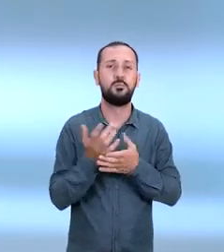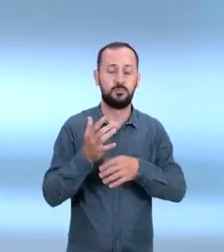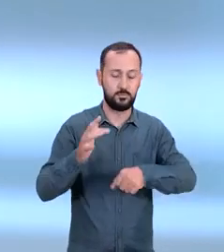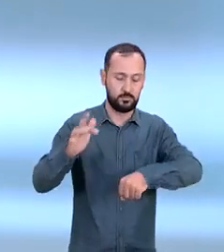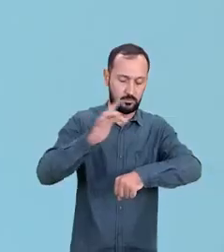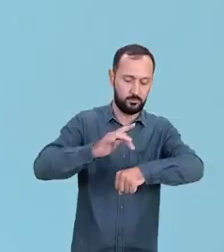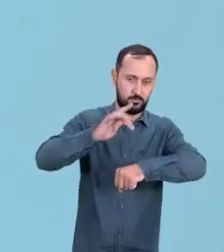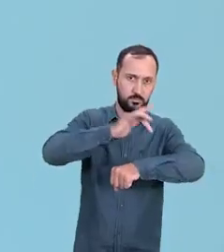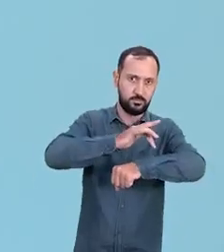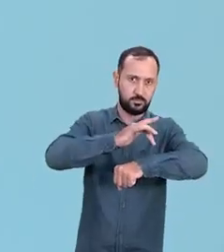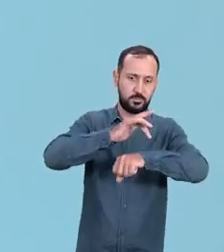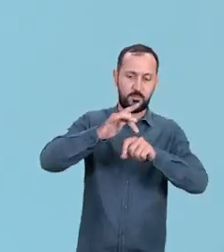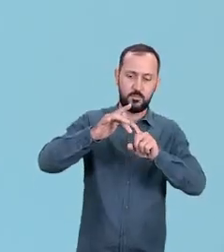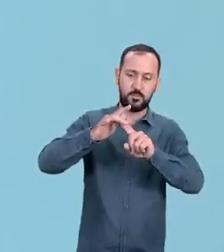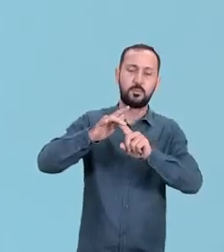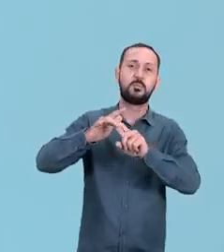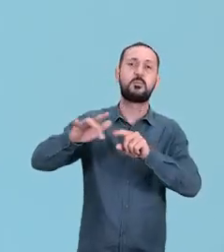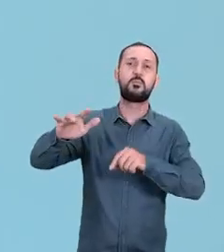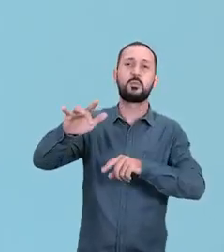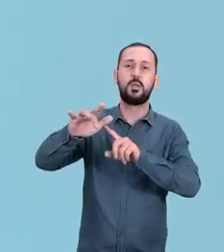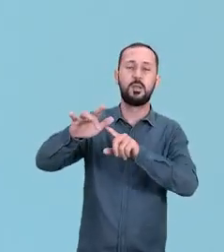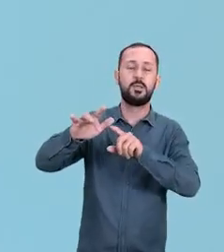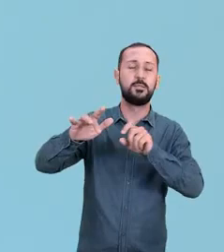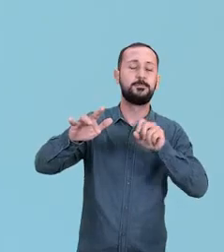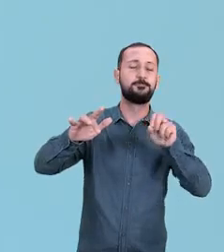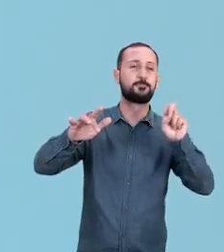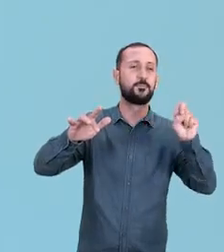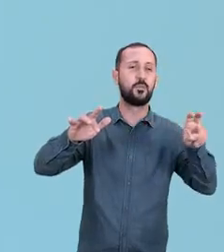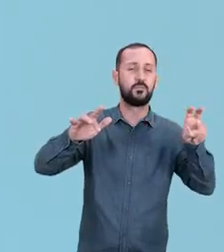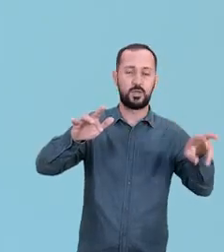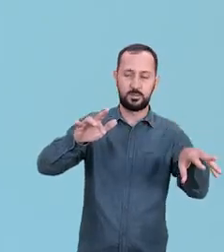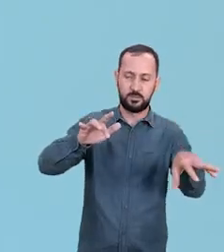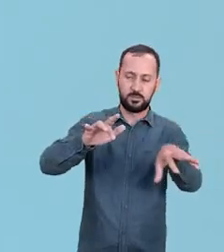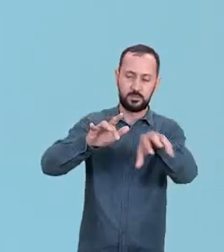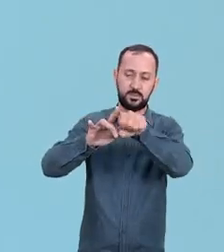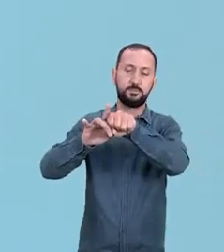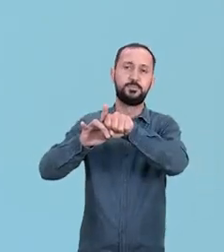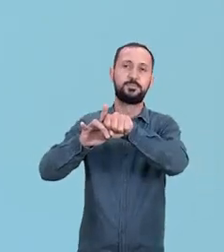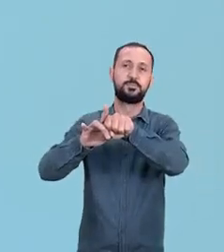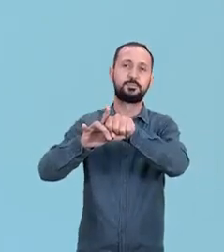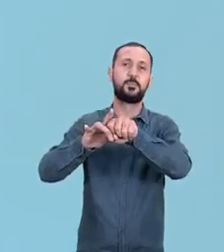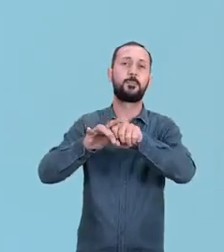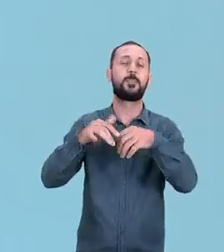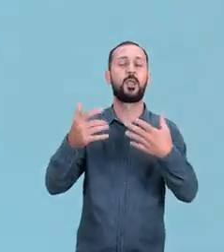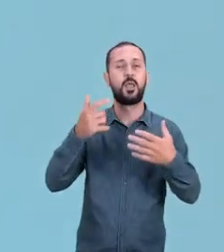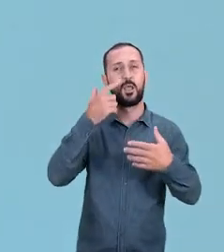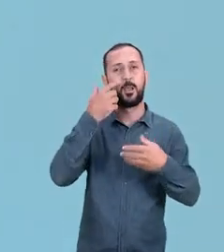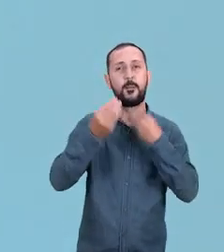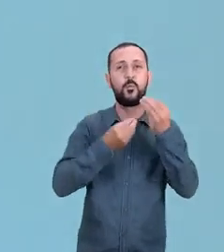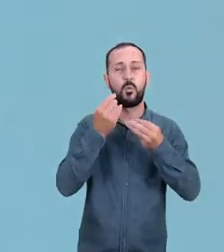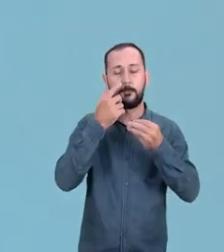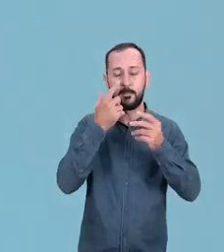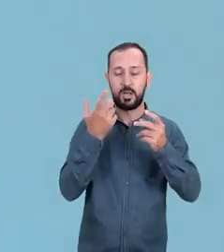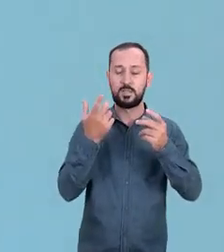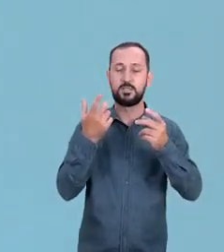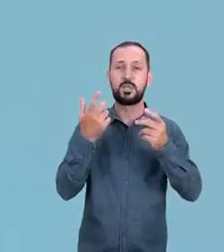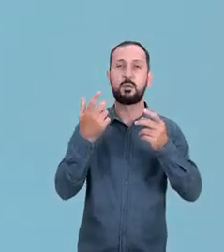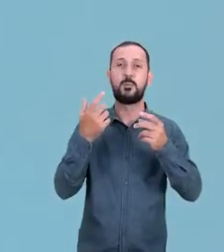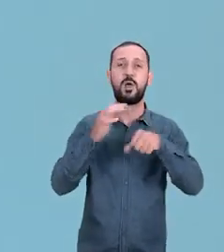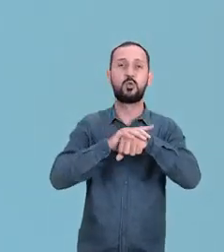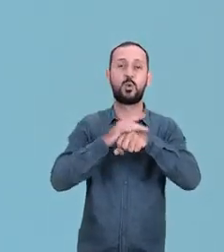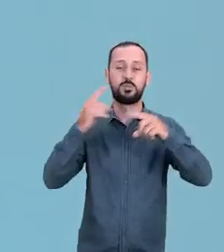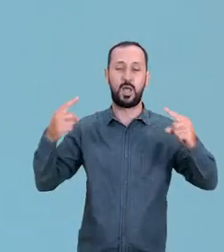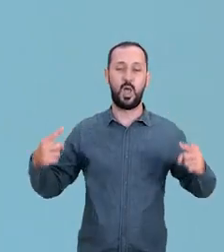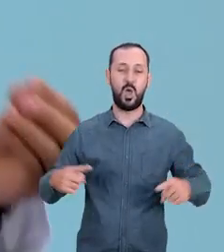Aedes aegypti, ele é contaminado e ele contamina a gente. Então, é um processo de infecção cruzada,